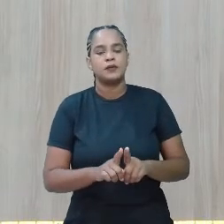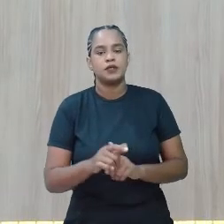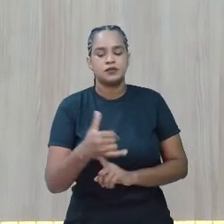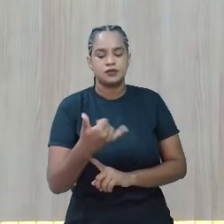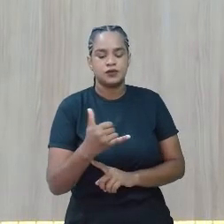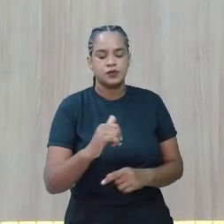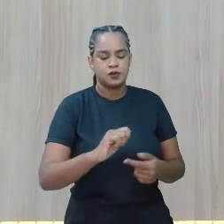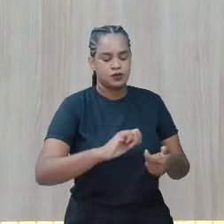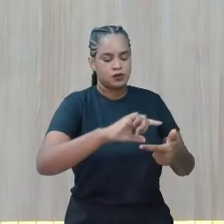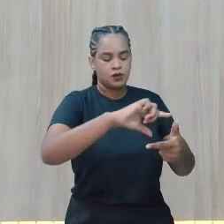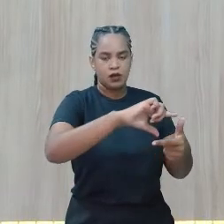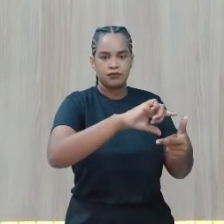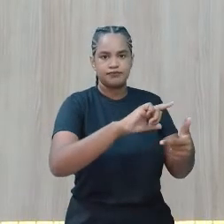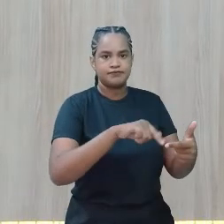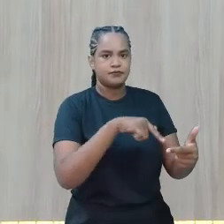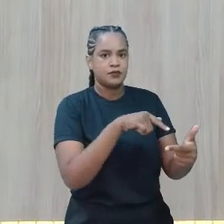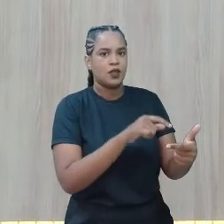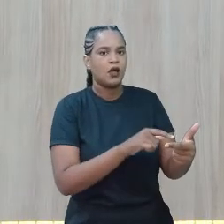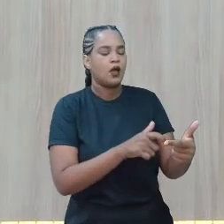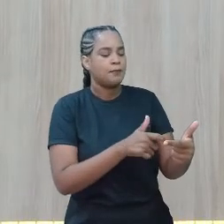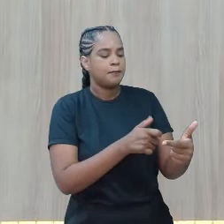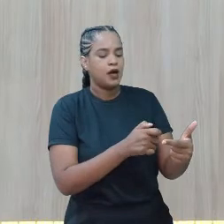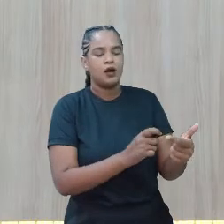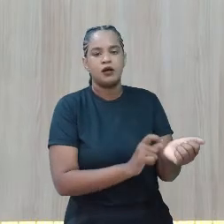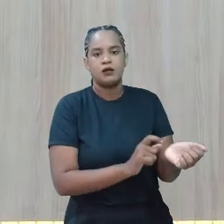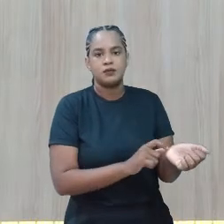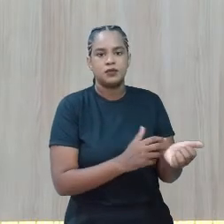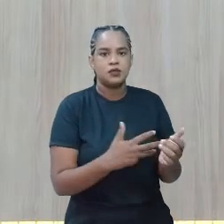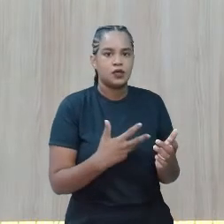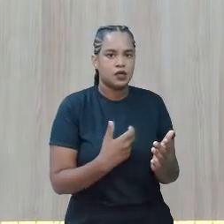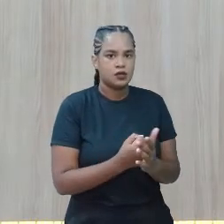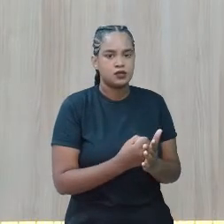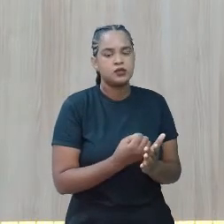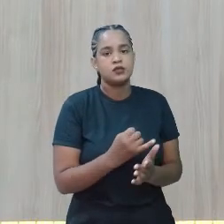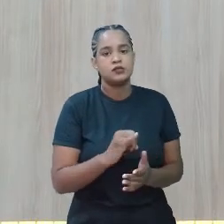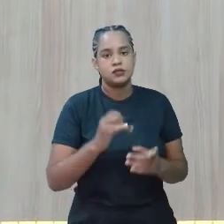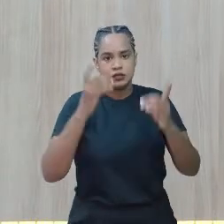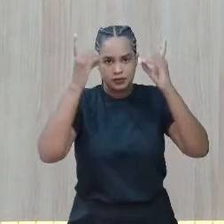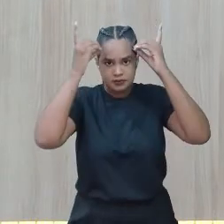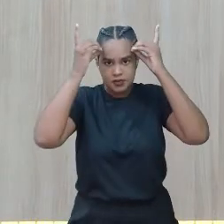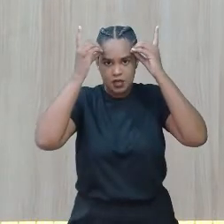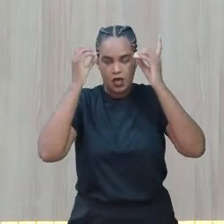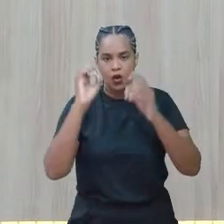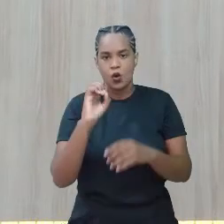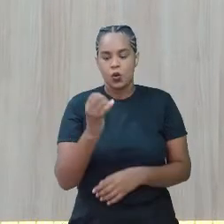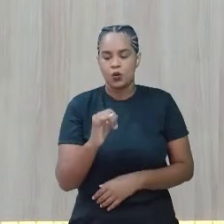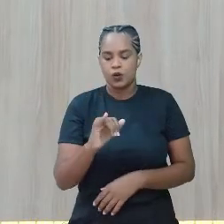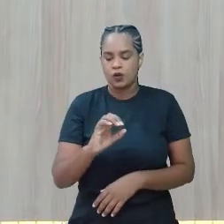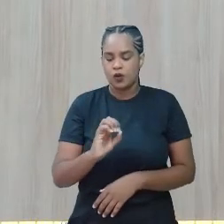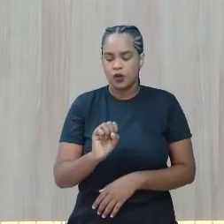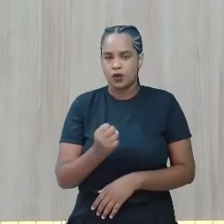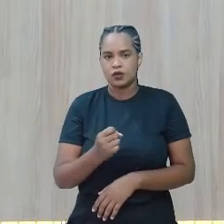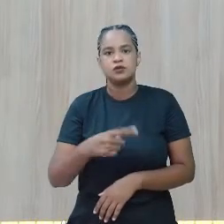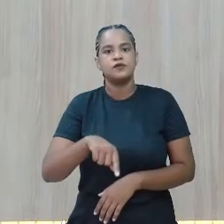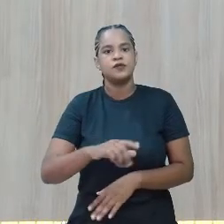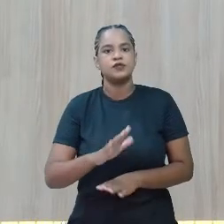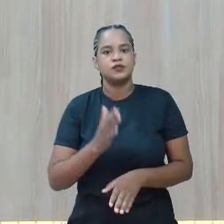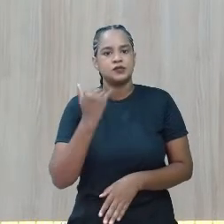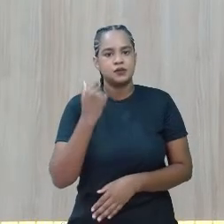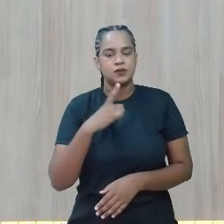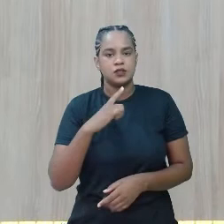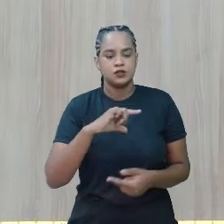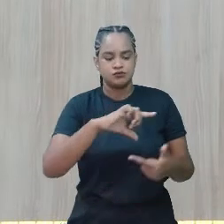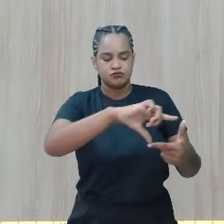lado esquerdo da sua tela aí. Se você está com o sistema Android ou iOS, vocês já sabem. Então, tem 2